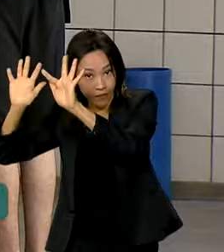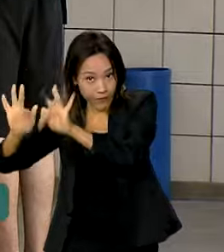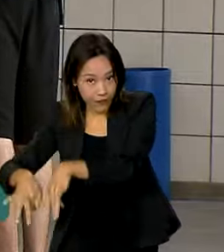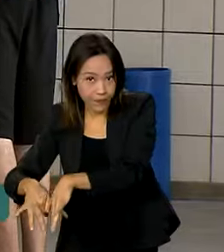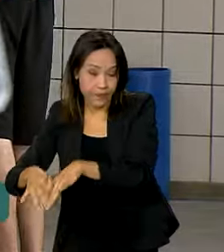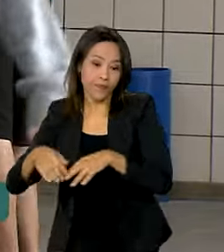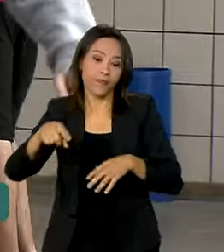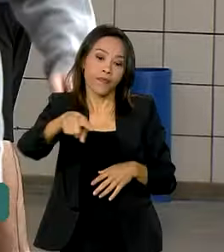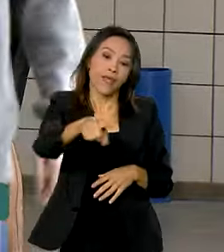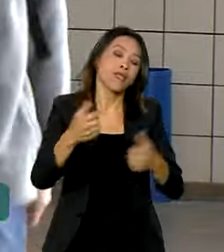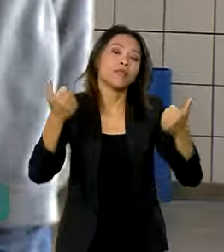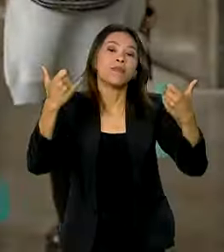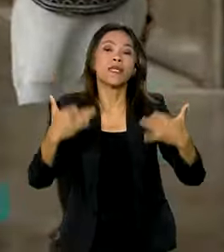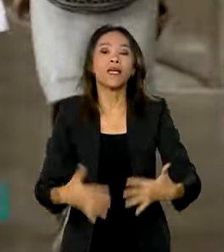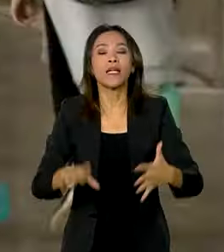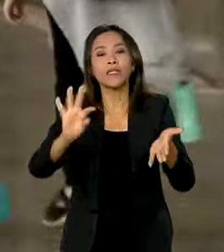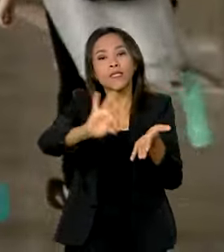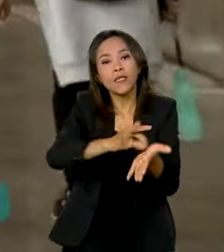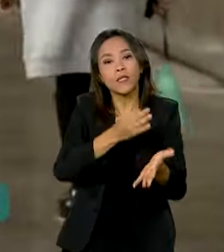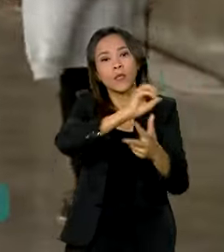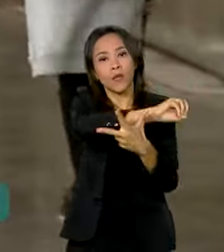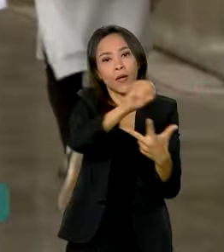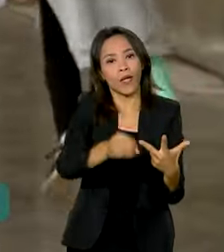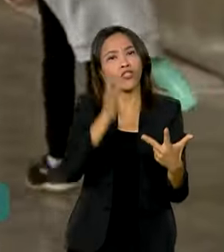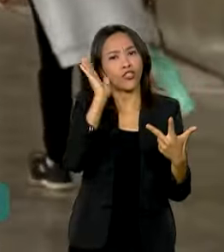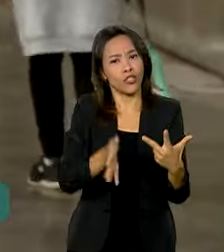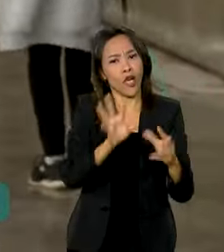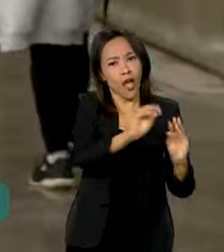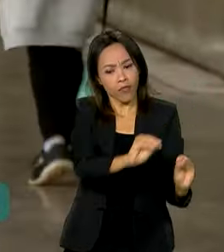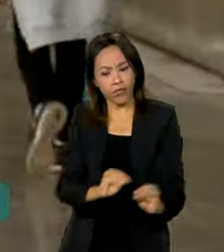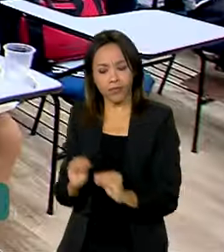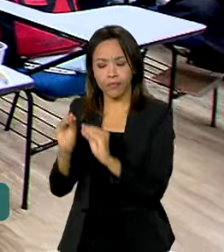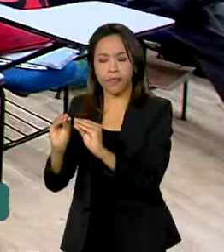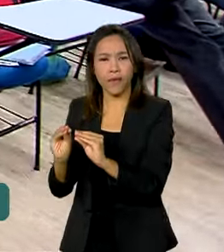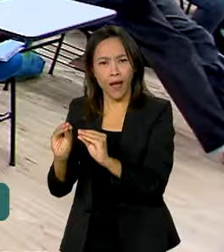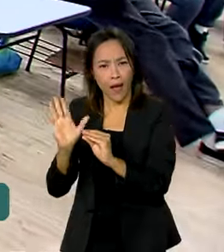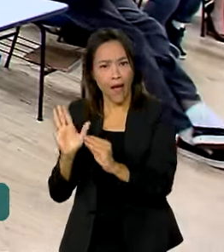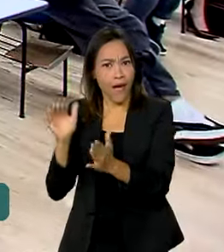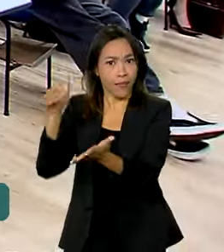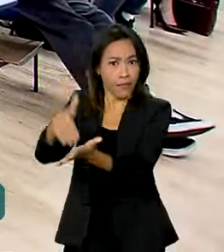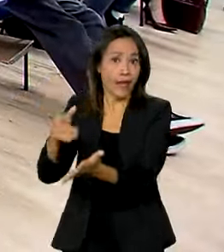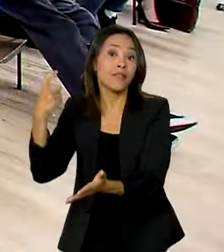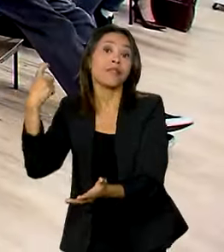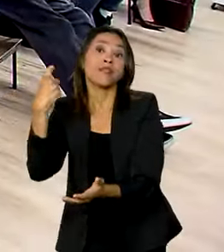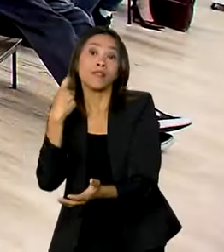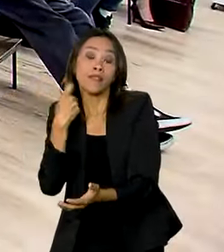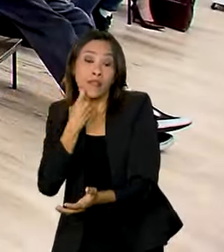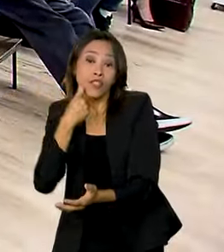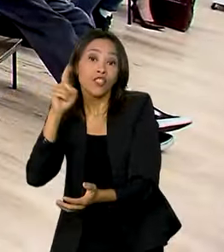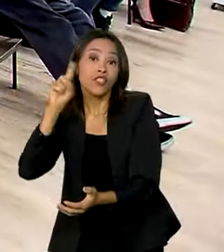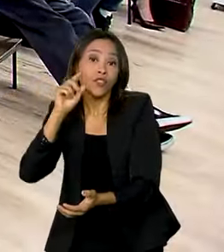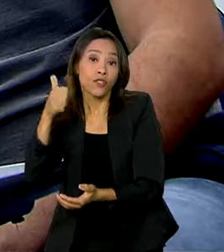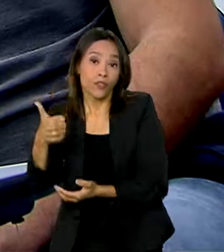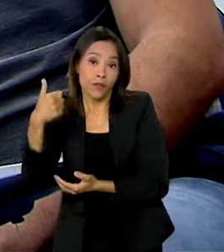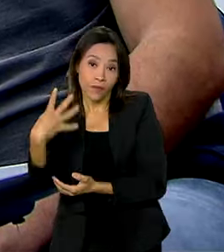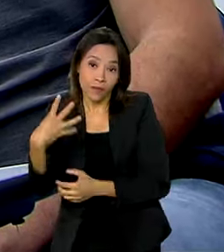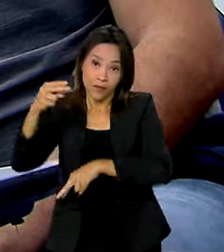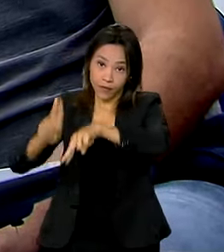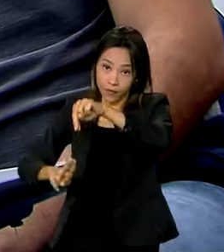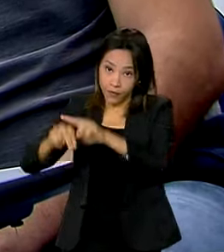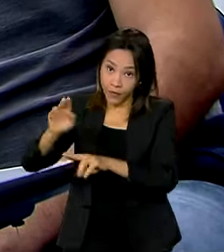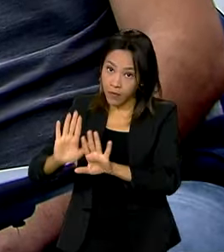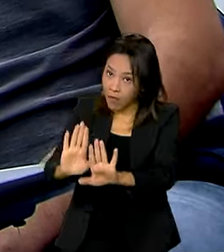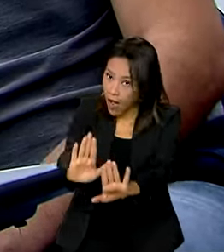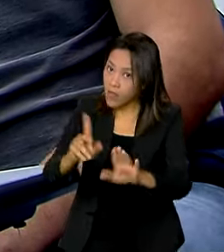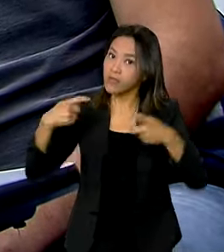as inscrições foram prorrogadas e podem ser feitas até a próxima sexta-feira dia 14 de junho para isso é